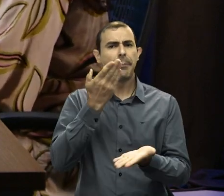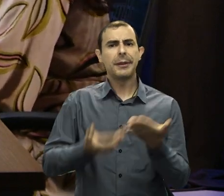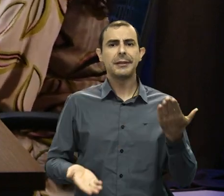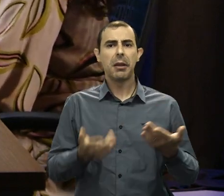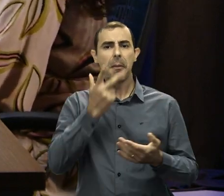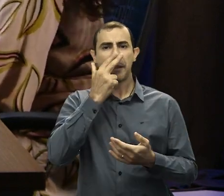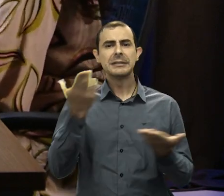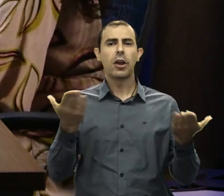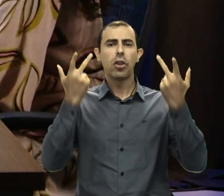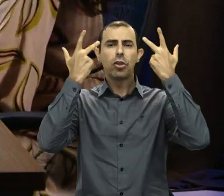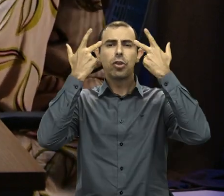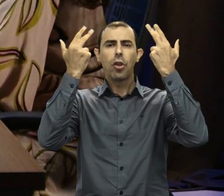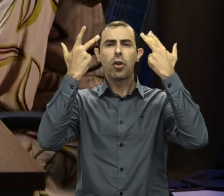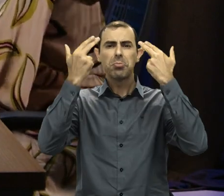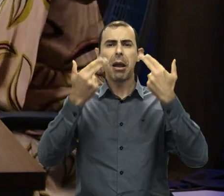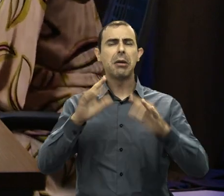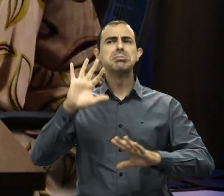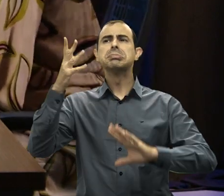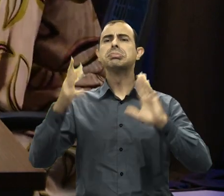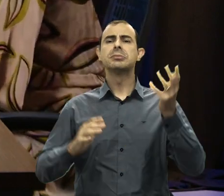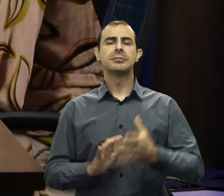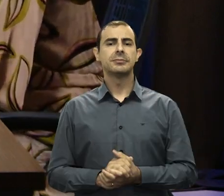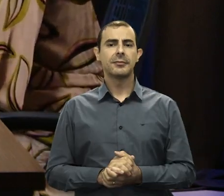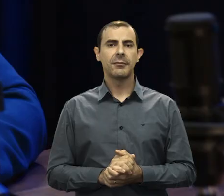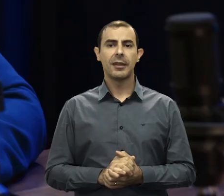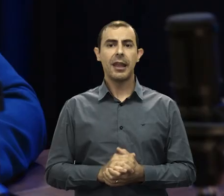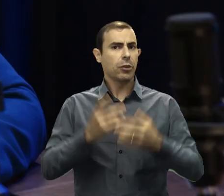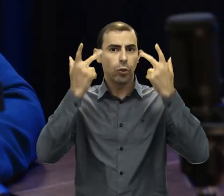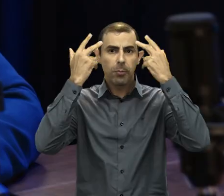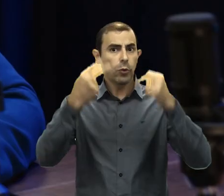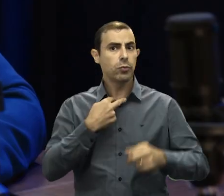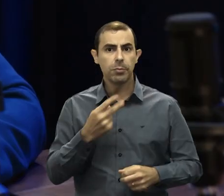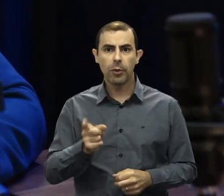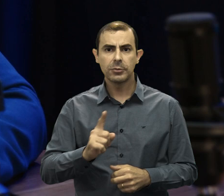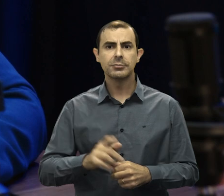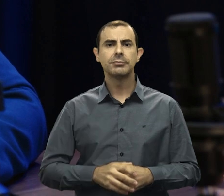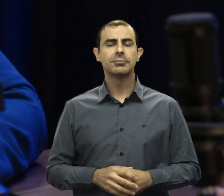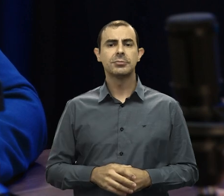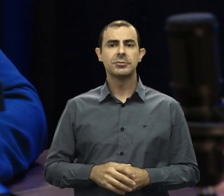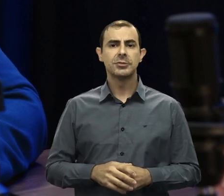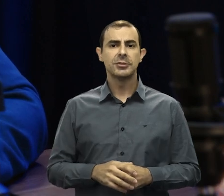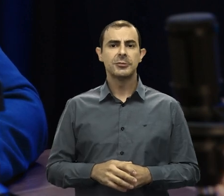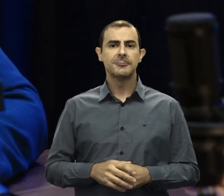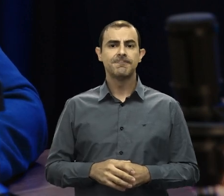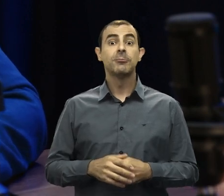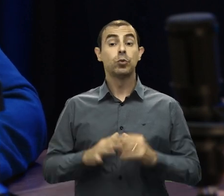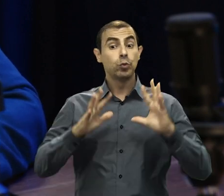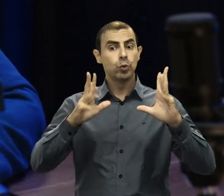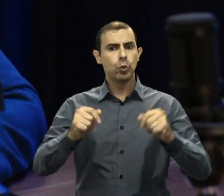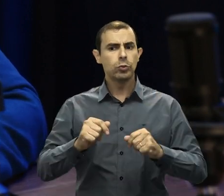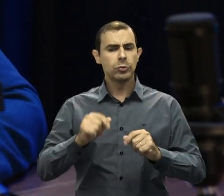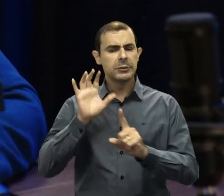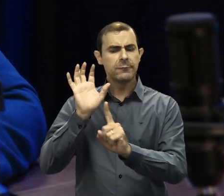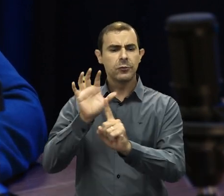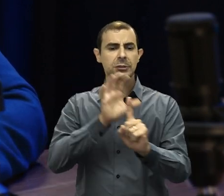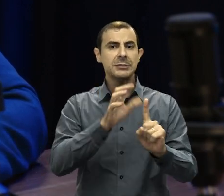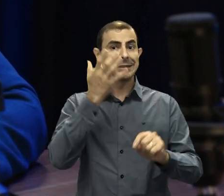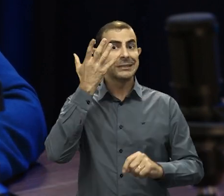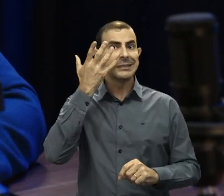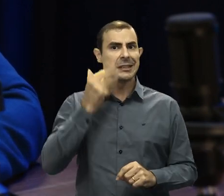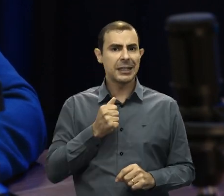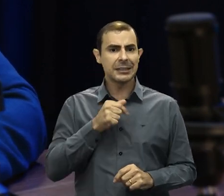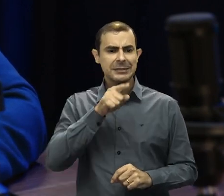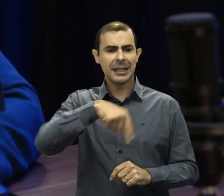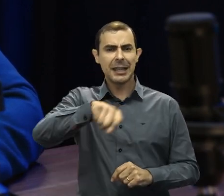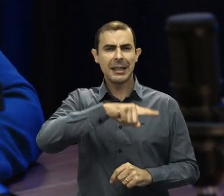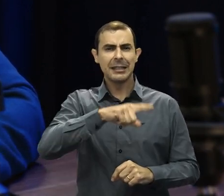que é meio normal aquilo tudo, né? É verdade, e não pode ser normal. Não pode ser normal. Tudo que possa levar uma criança